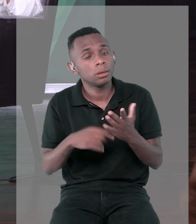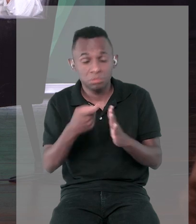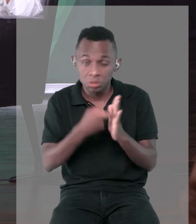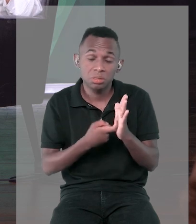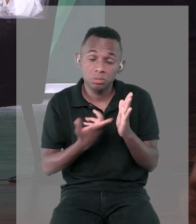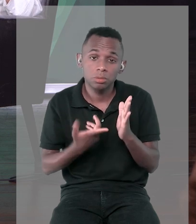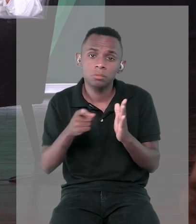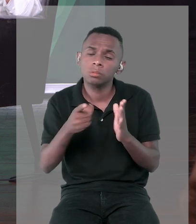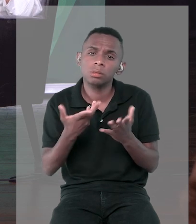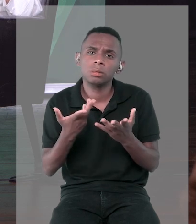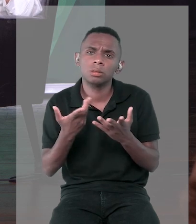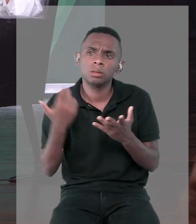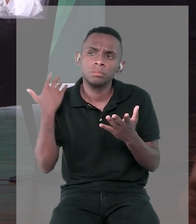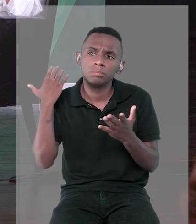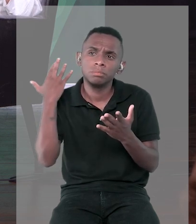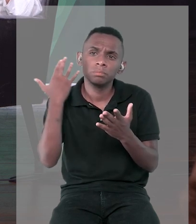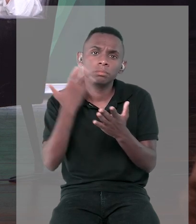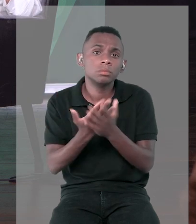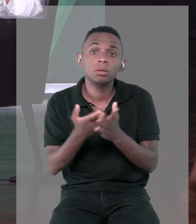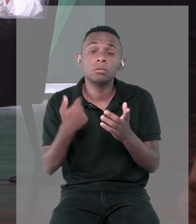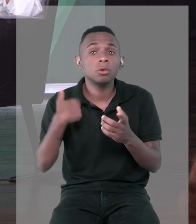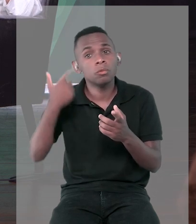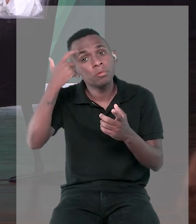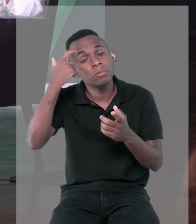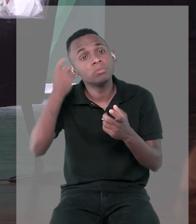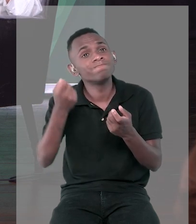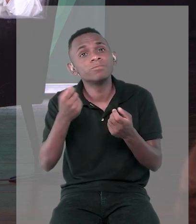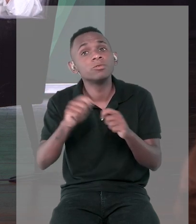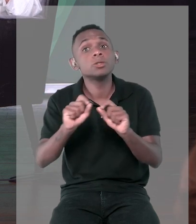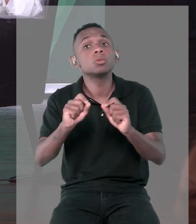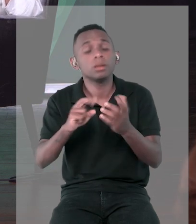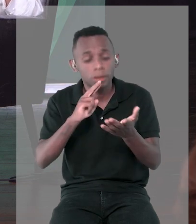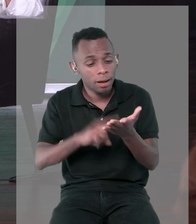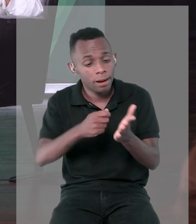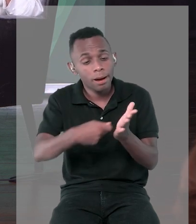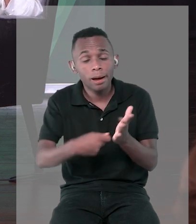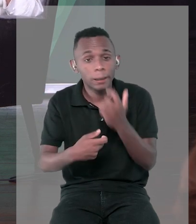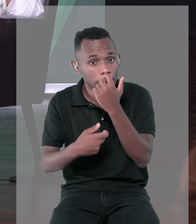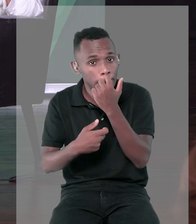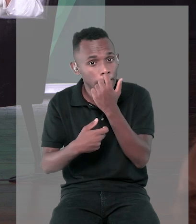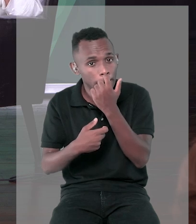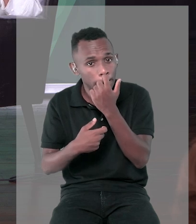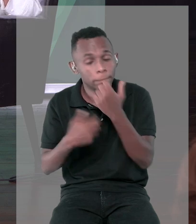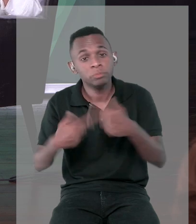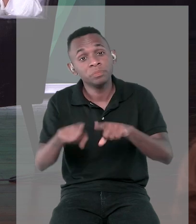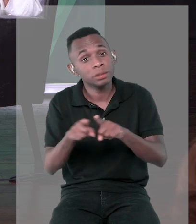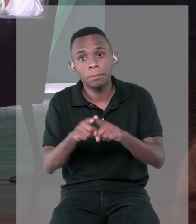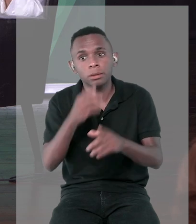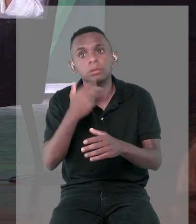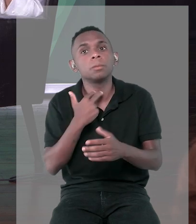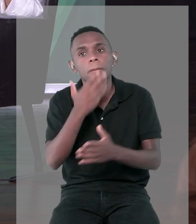esse texto. E você deve ter passado esse tempo todo pensando o que fazer com eles, né? Pois é, e sem querer que eles